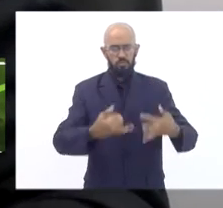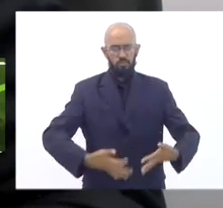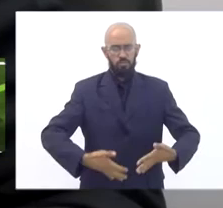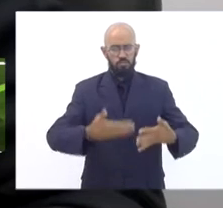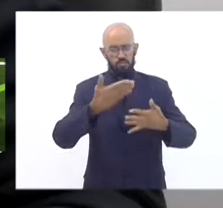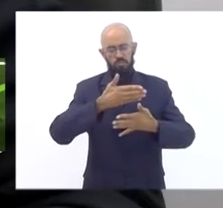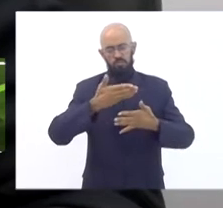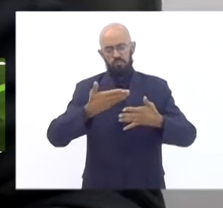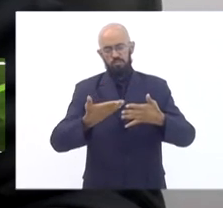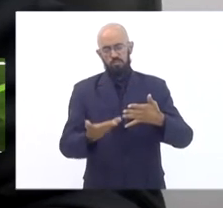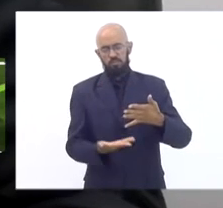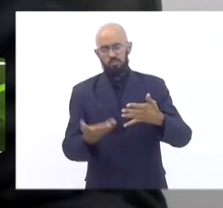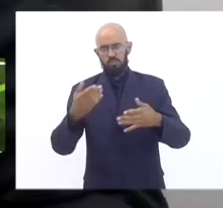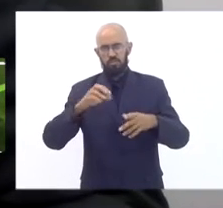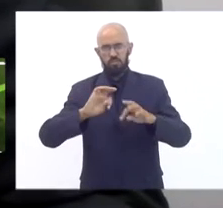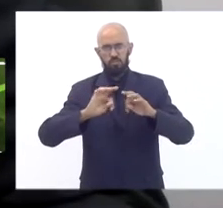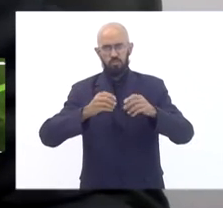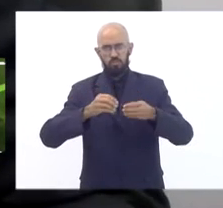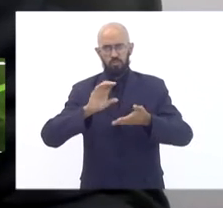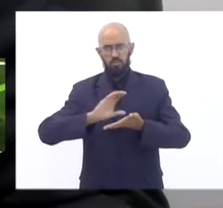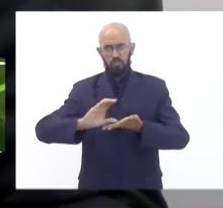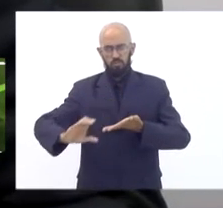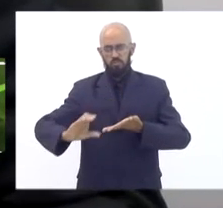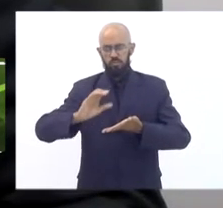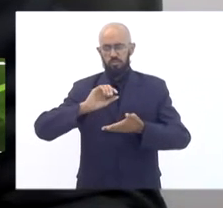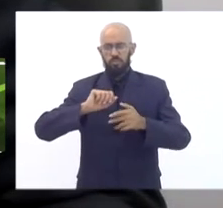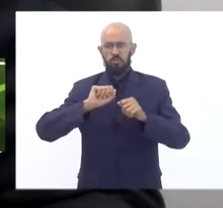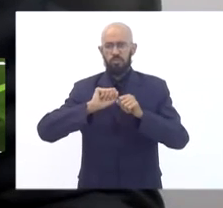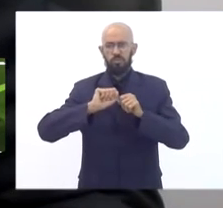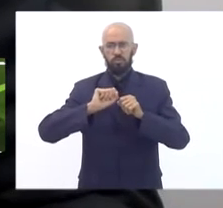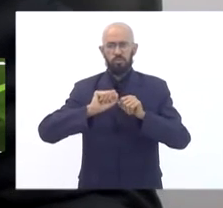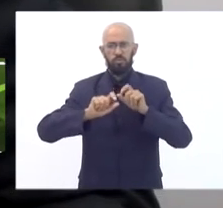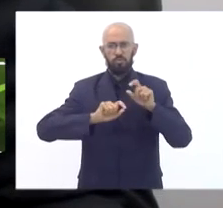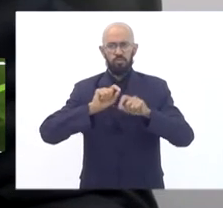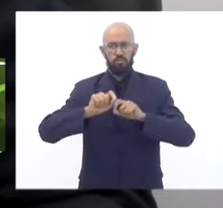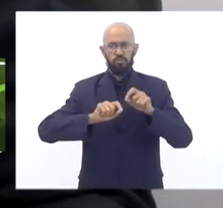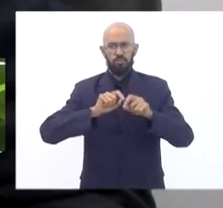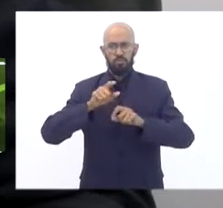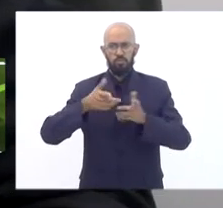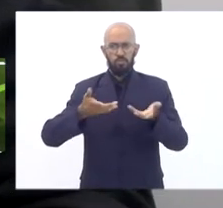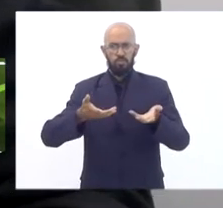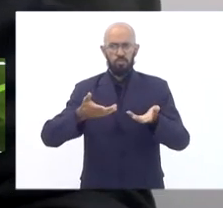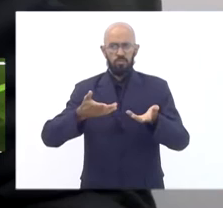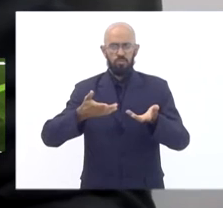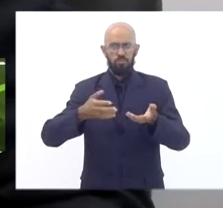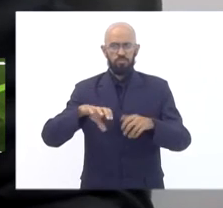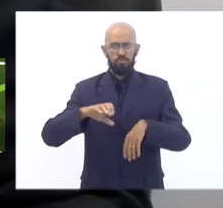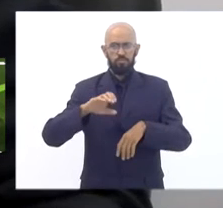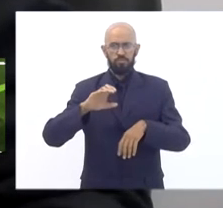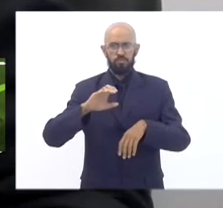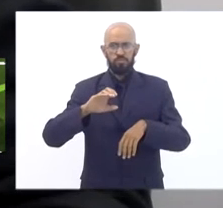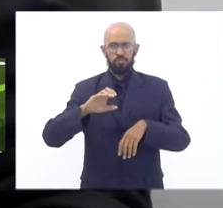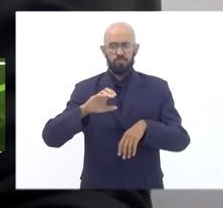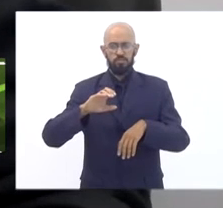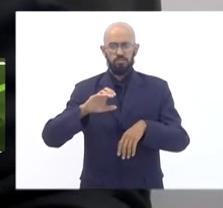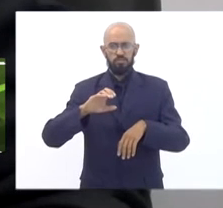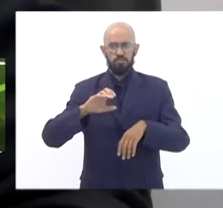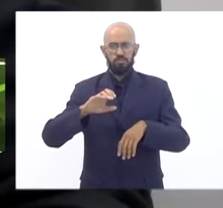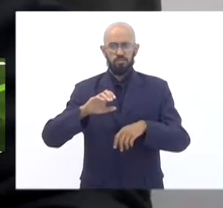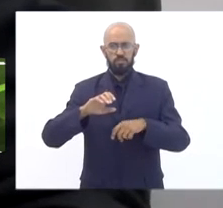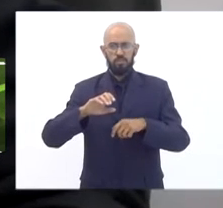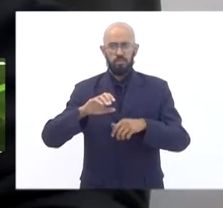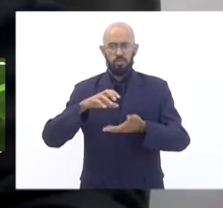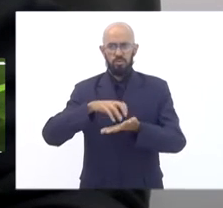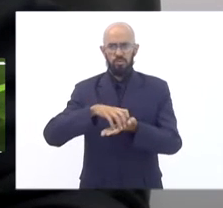investimentos que foram feitos desde então. Foram investimentos feitos em quê? Na central de operações, nas estações